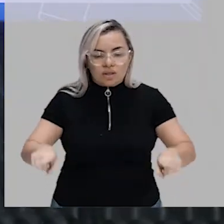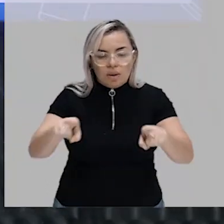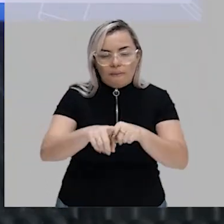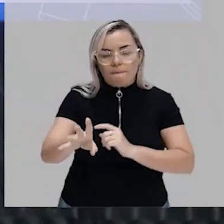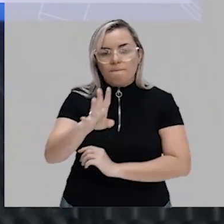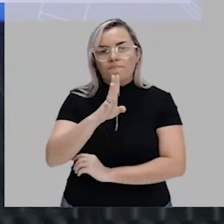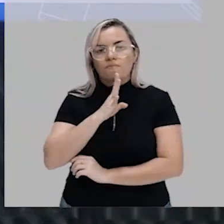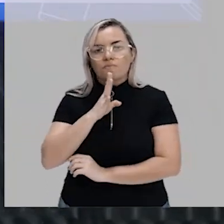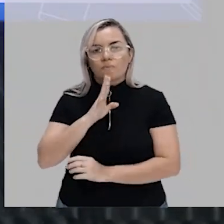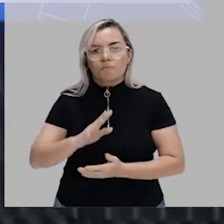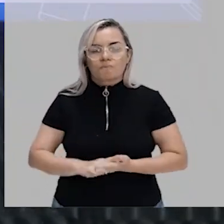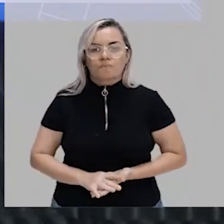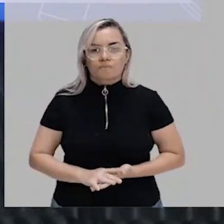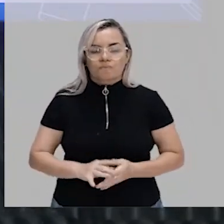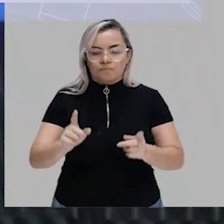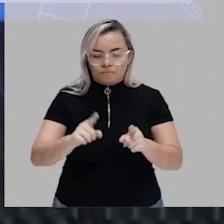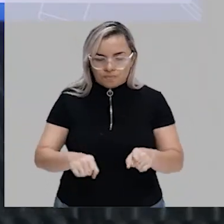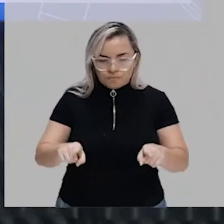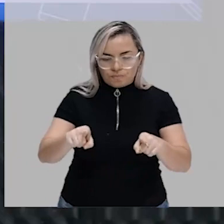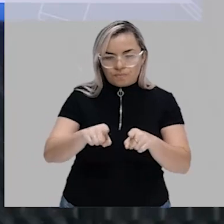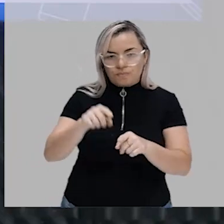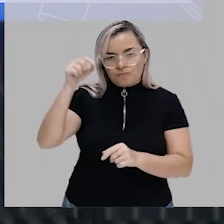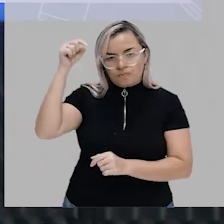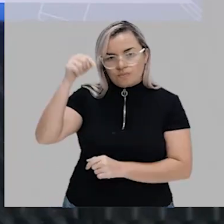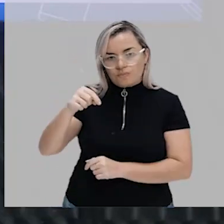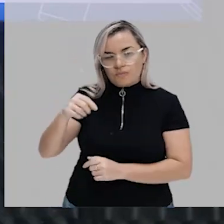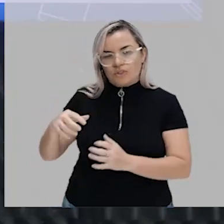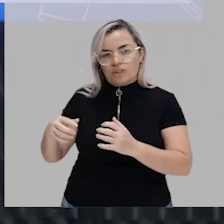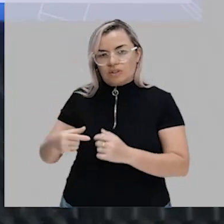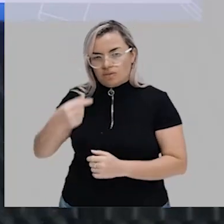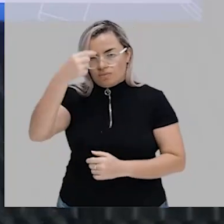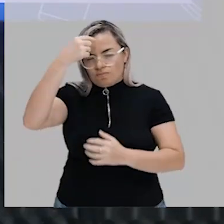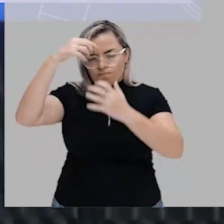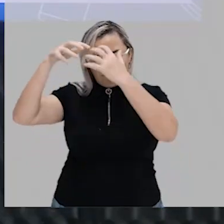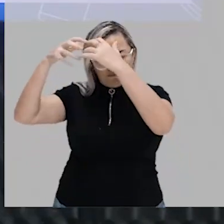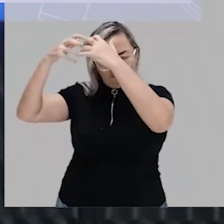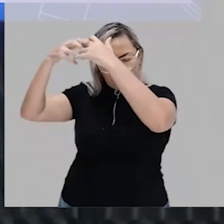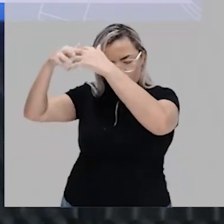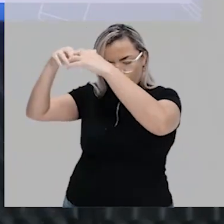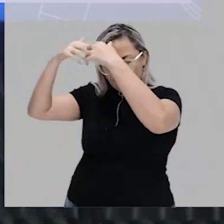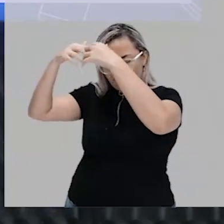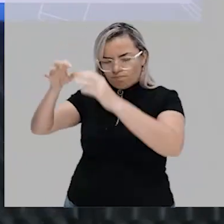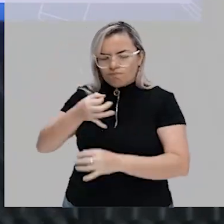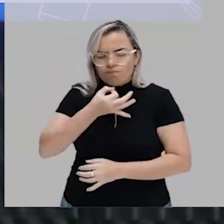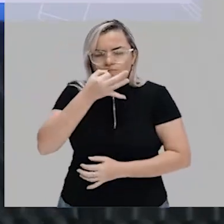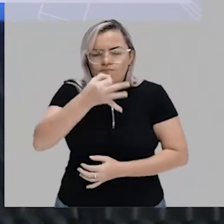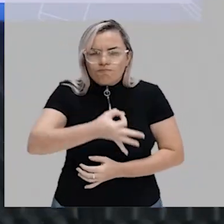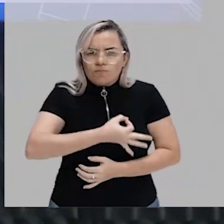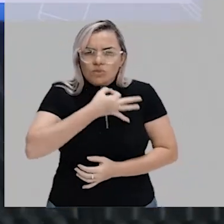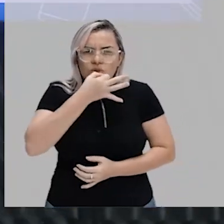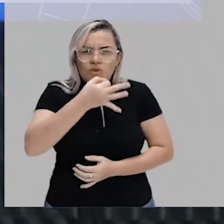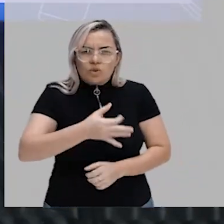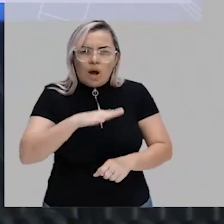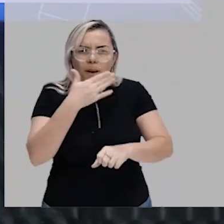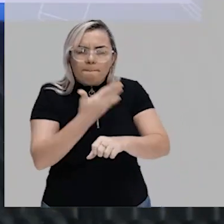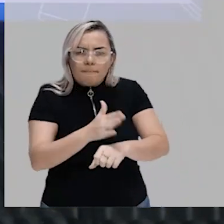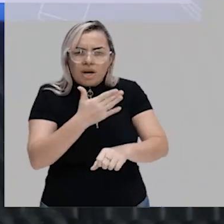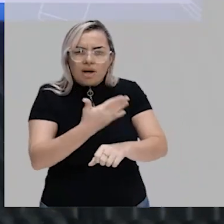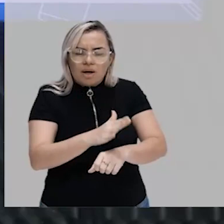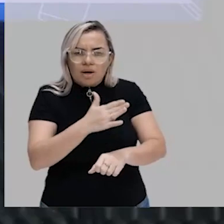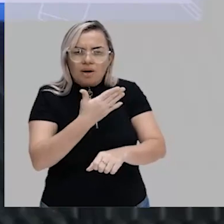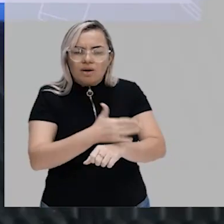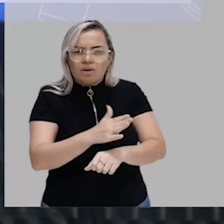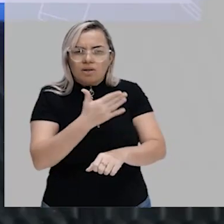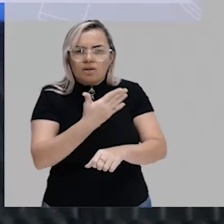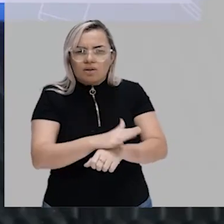disso, a filosofia também se volta para a reflexão crítica sobre a sua própria atividade e a sua